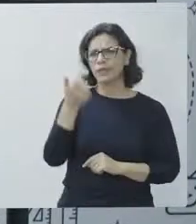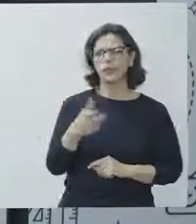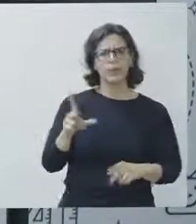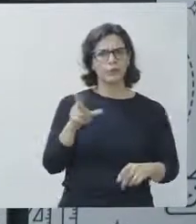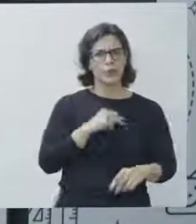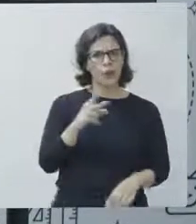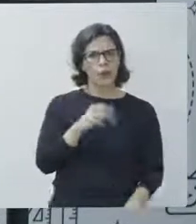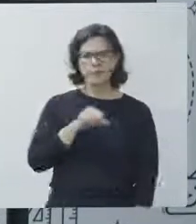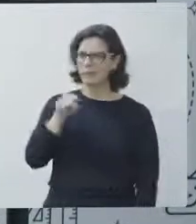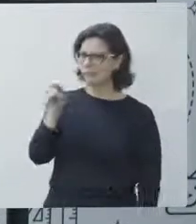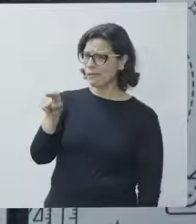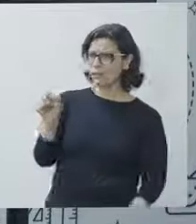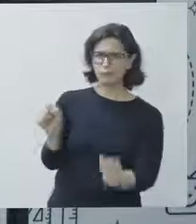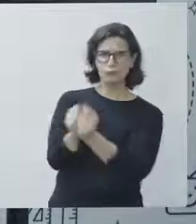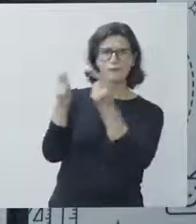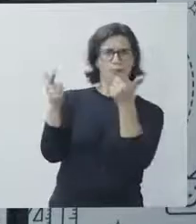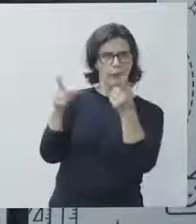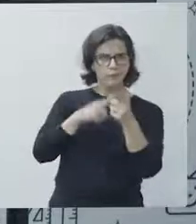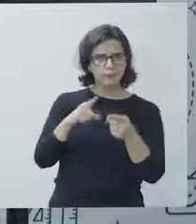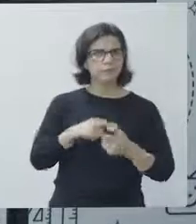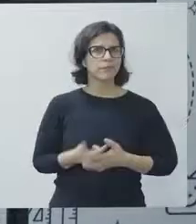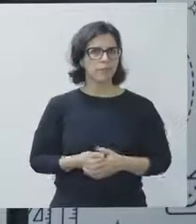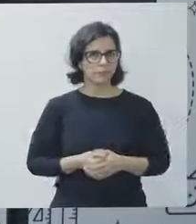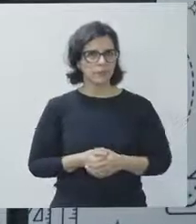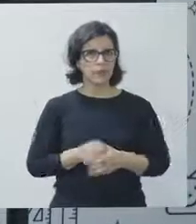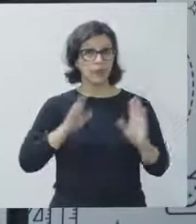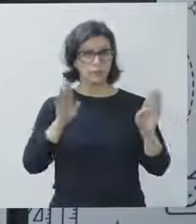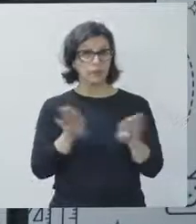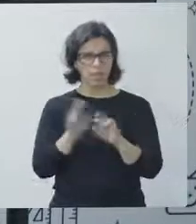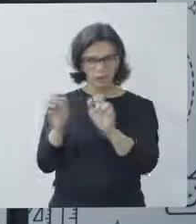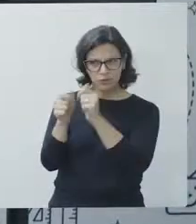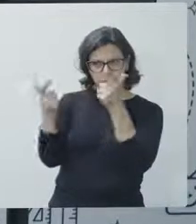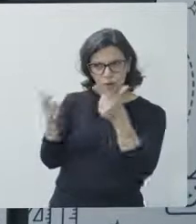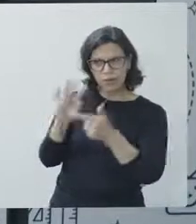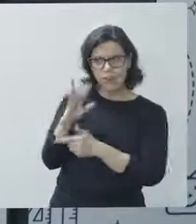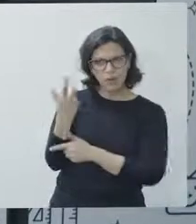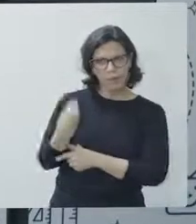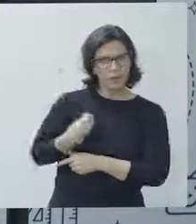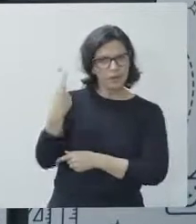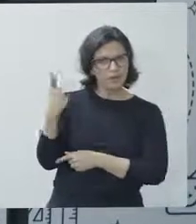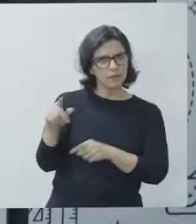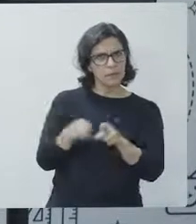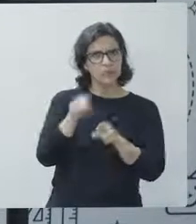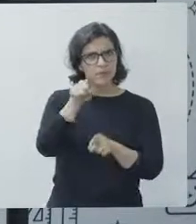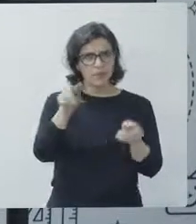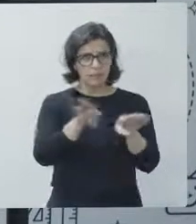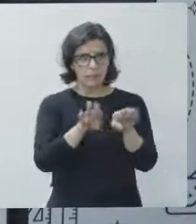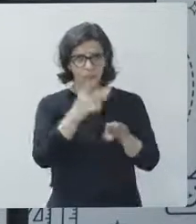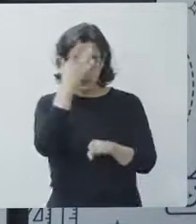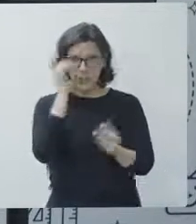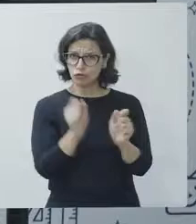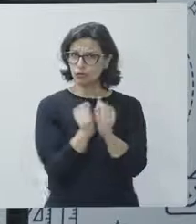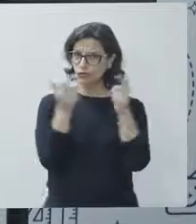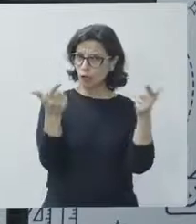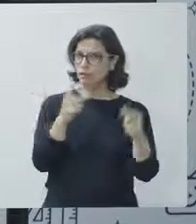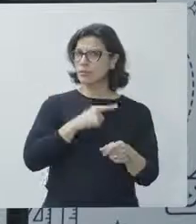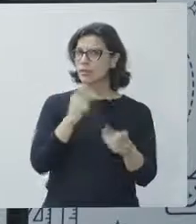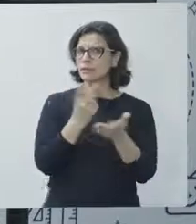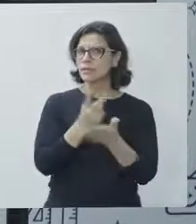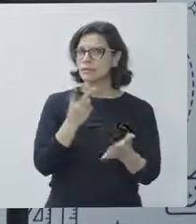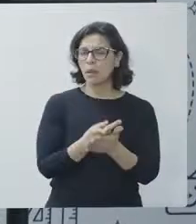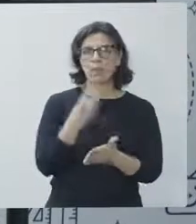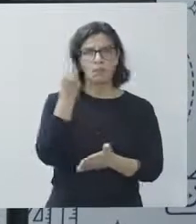assim, nossa, mas fulano tem sorte. Né? Será que é sorte mesmo que acontece? Será que você é uma dessas pessoas que tem sorte?